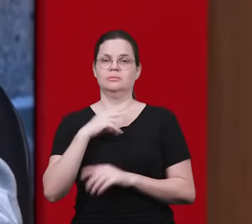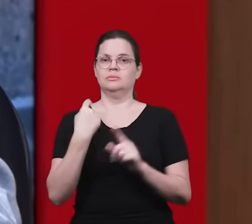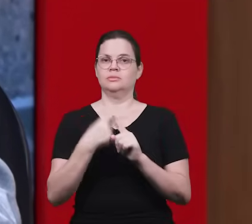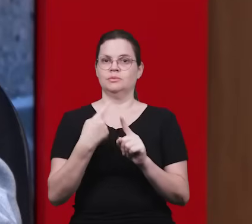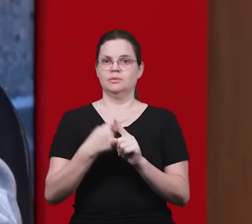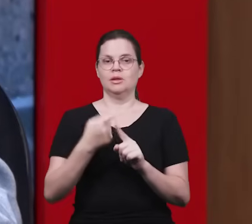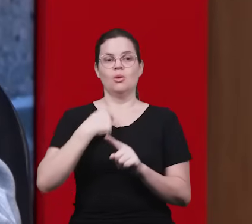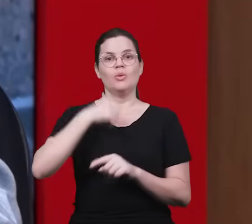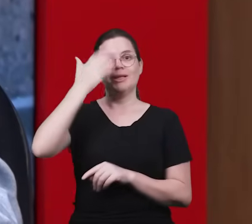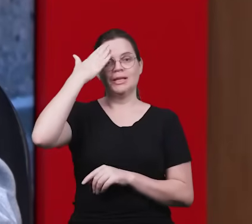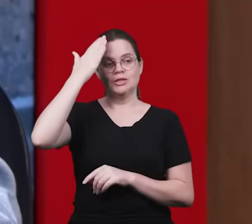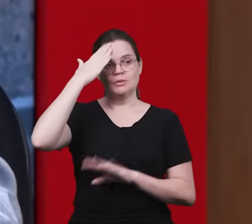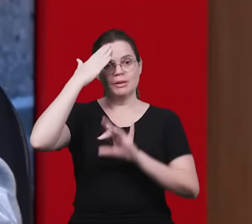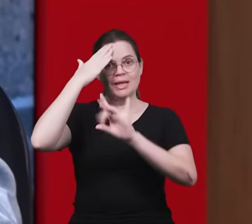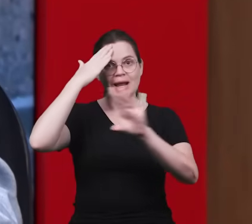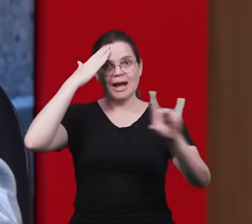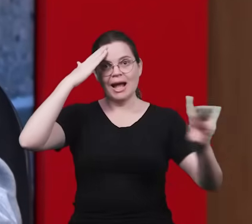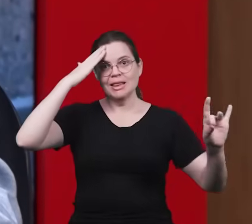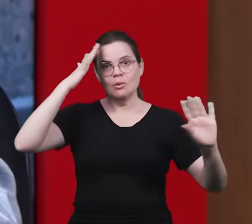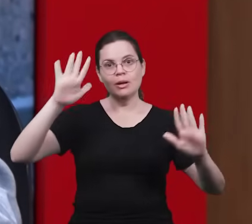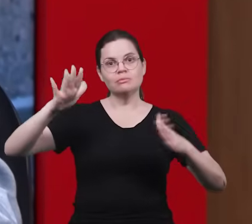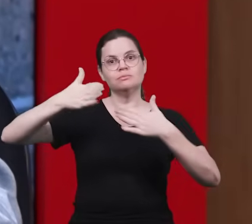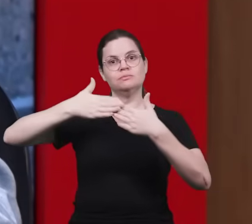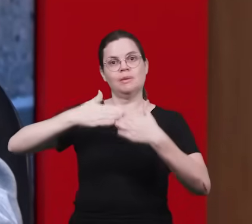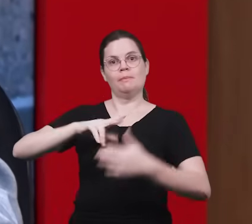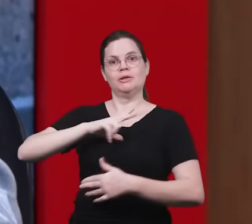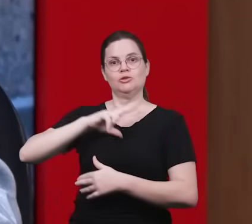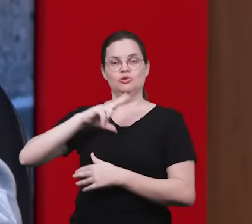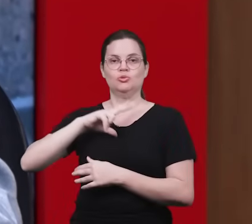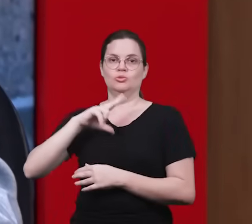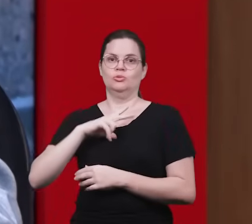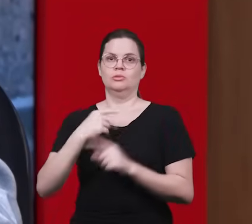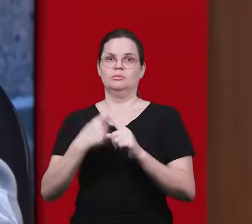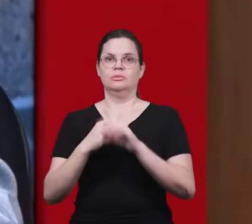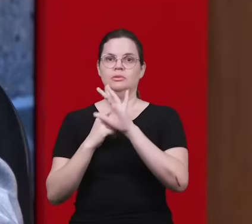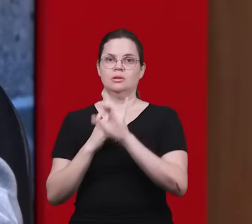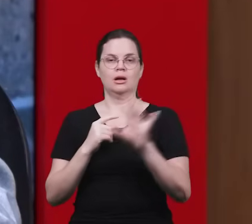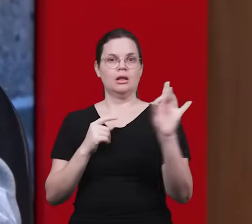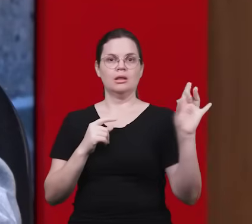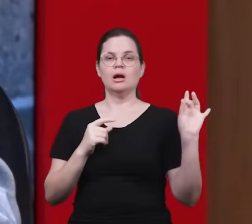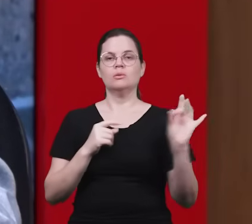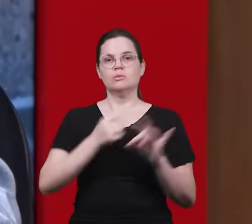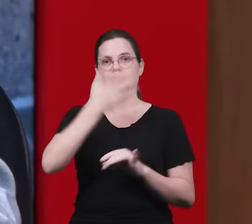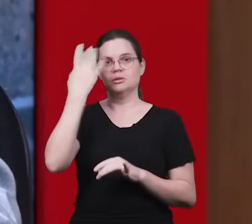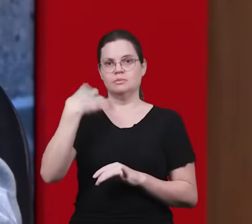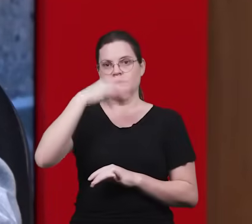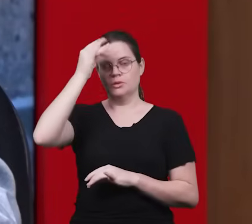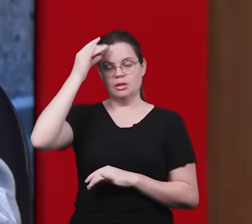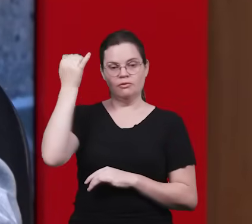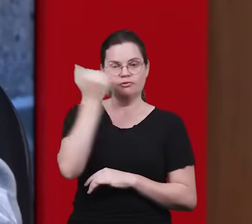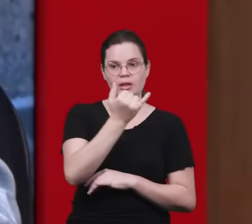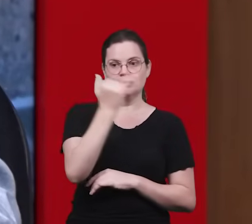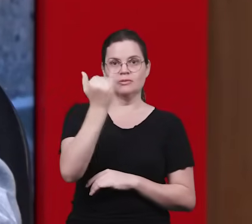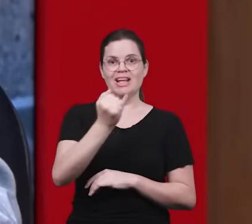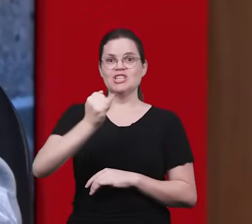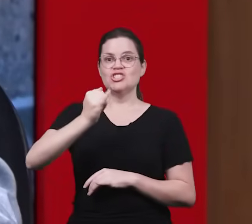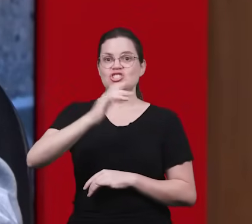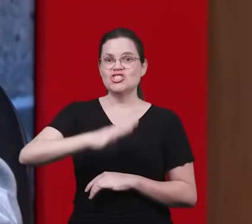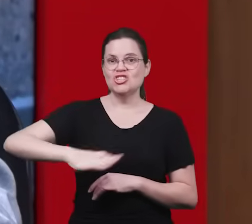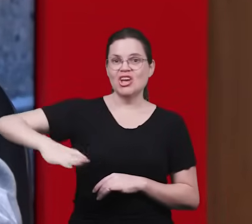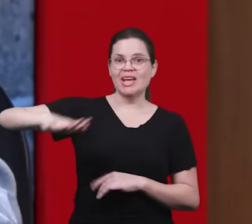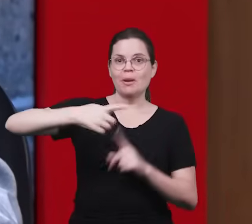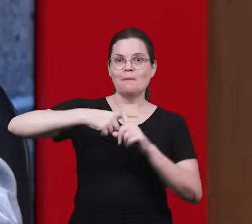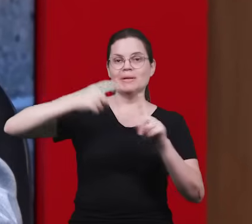Porque a interpretação ali falava exatamente daquilo que o Espírito Santo ia falar individualmente para cada um,